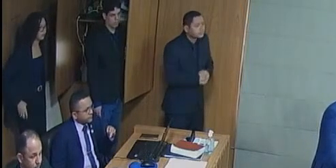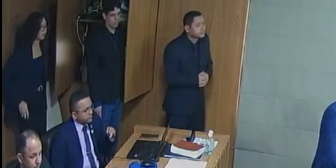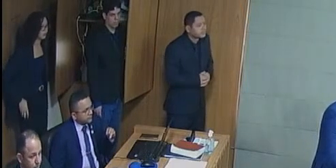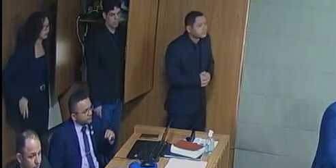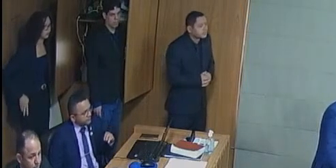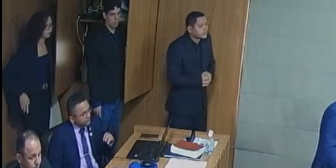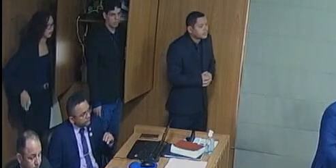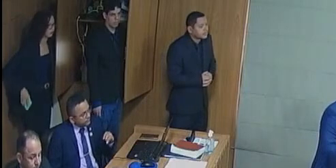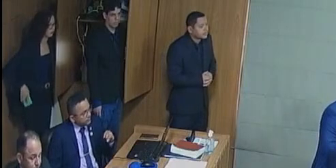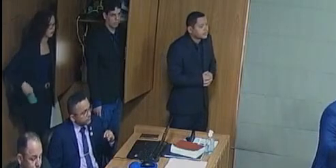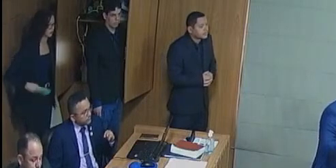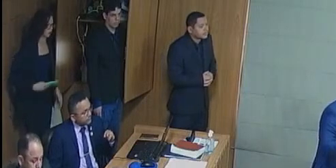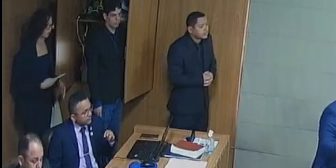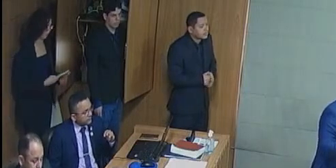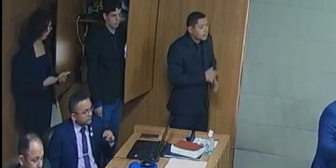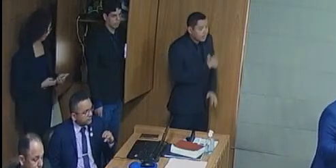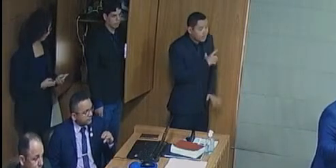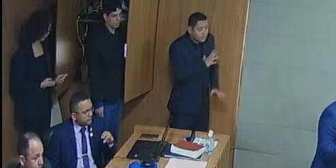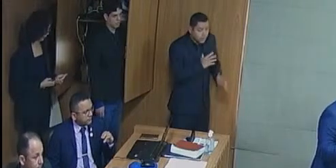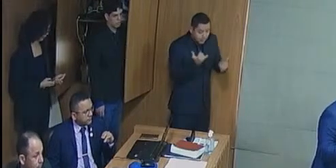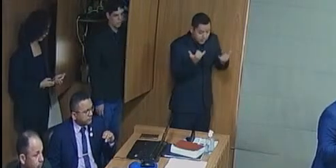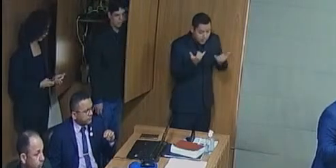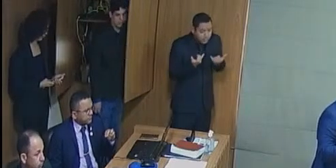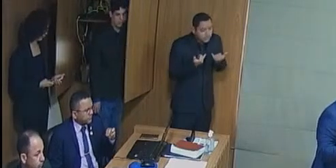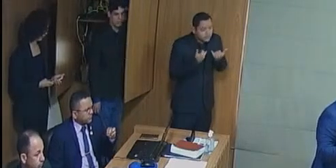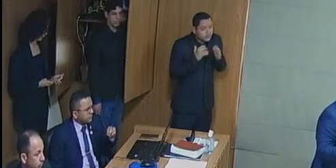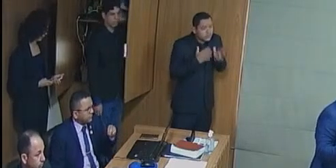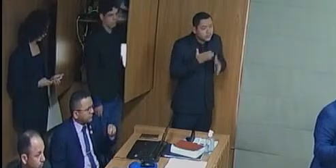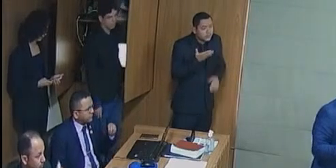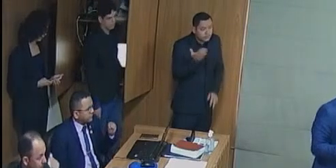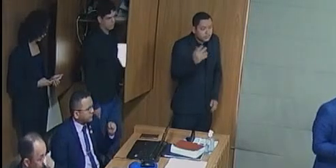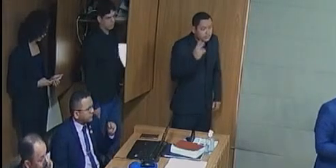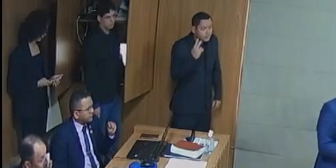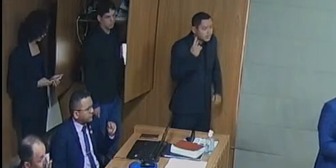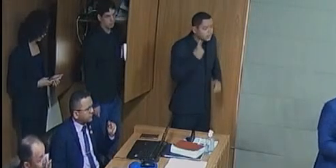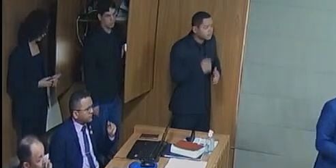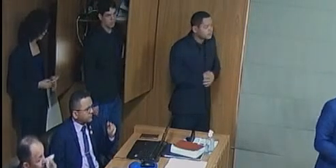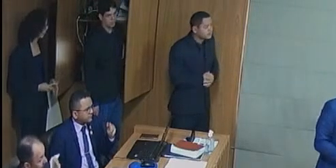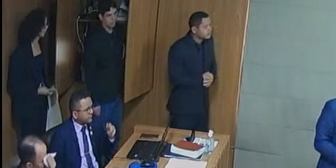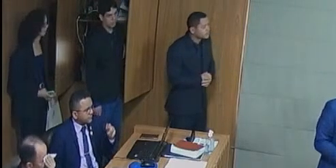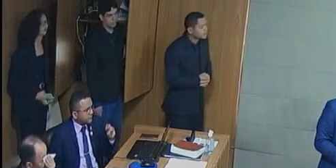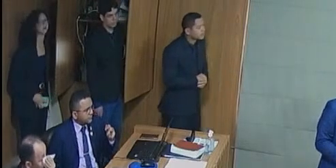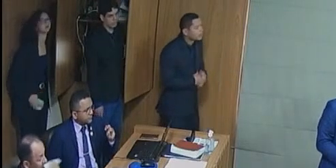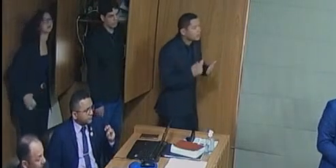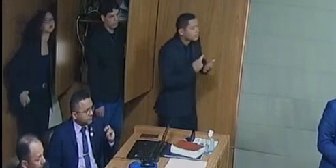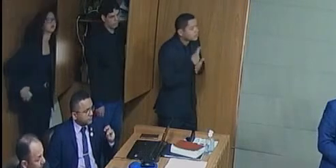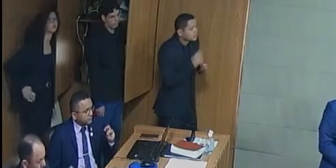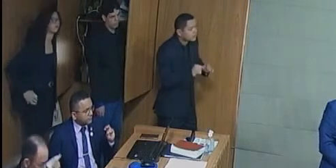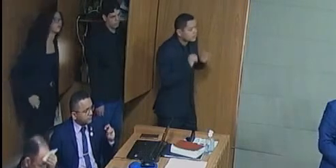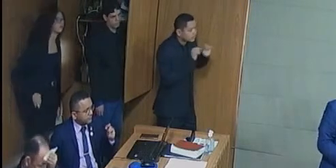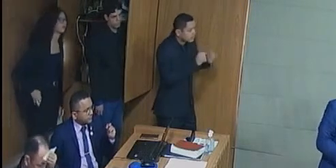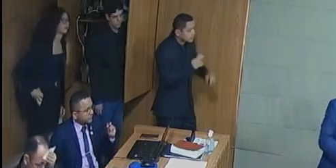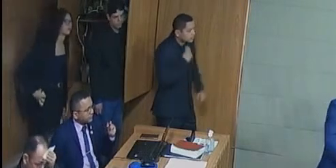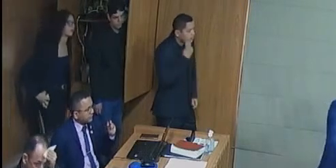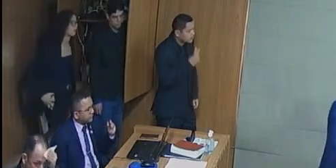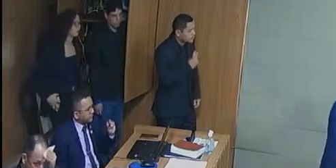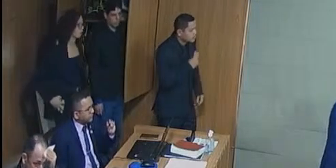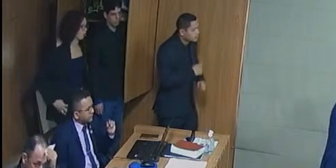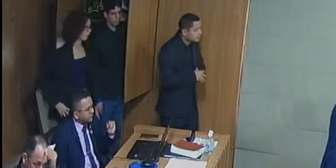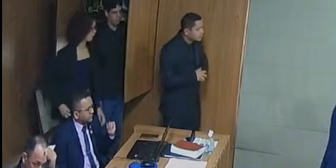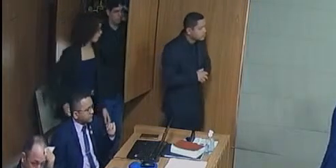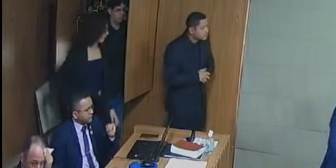dada pelas informações prestadas por este promotor ocorre senhores vereadores